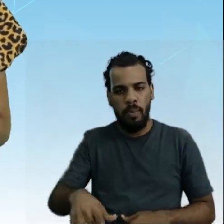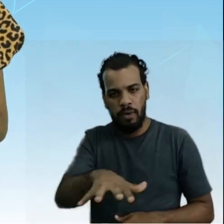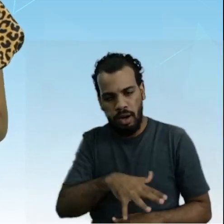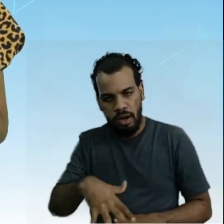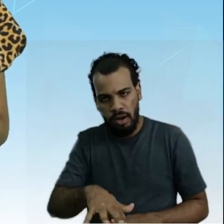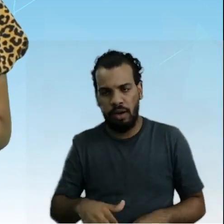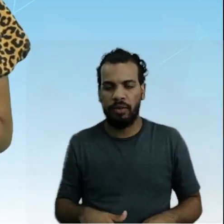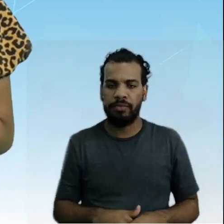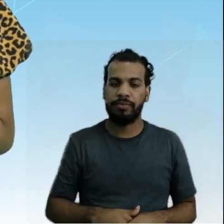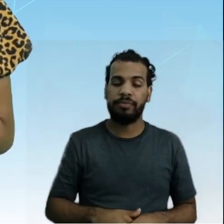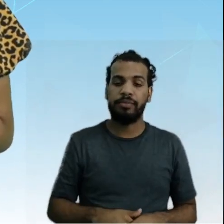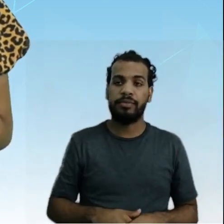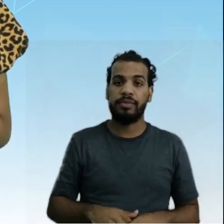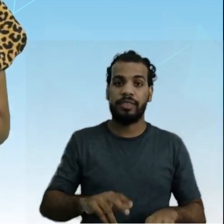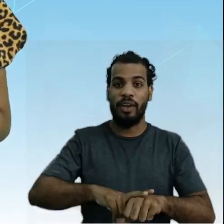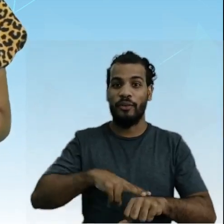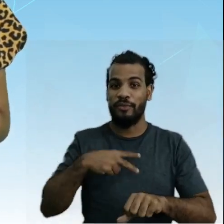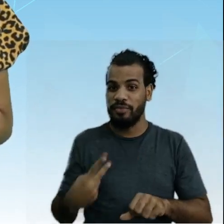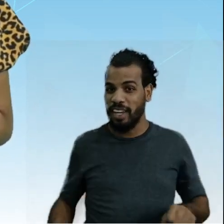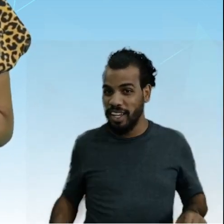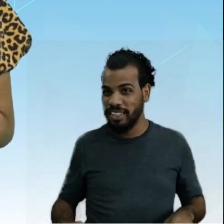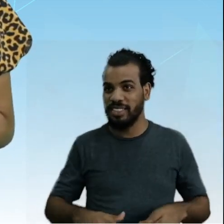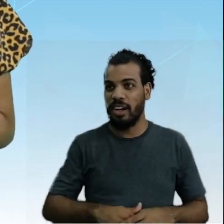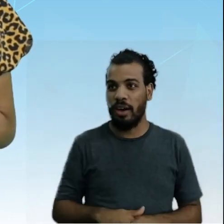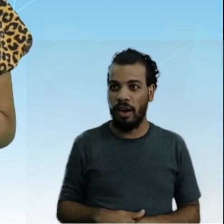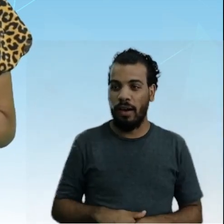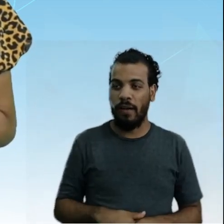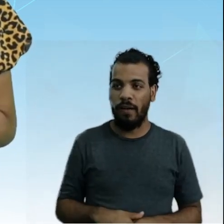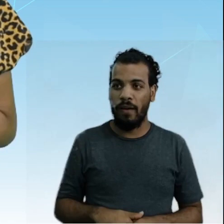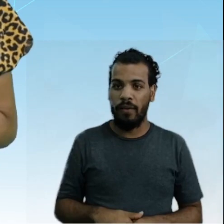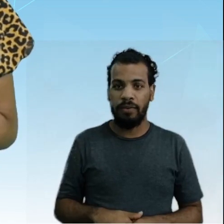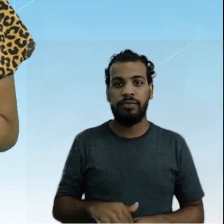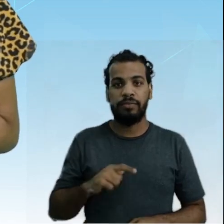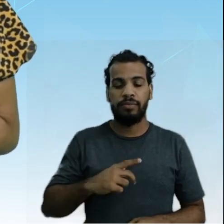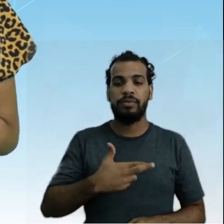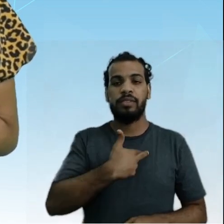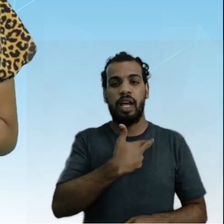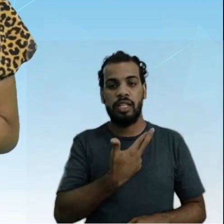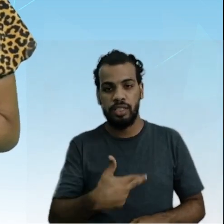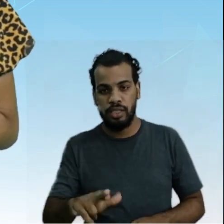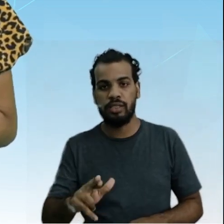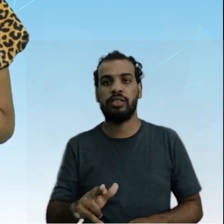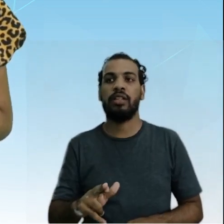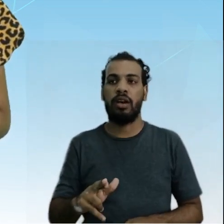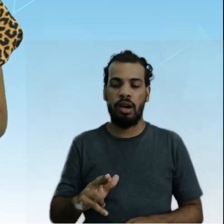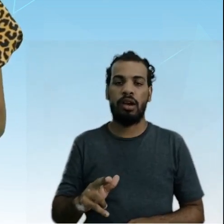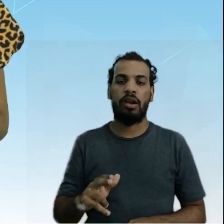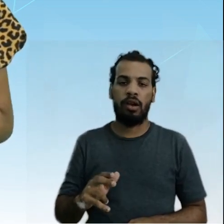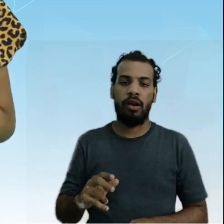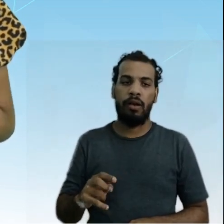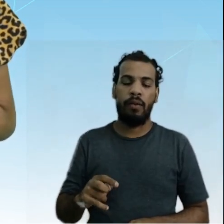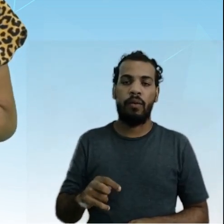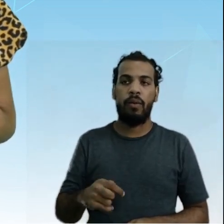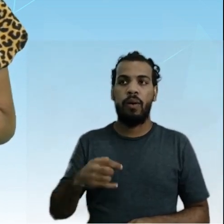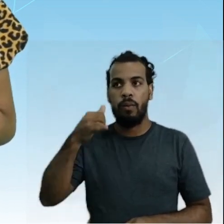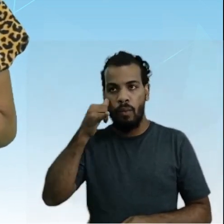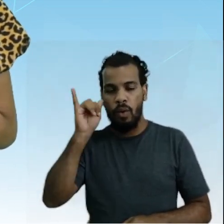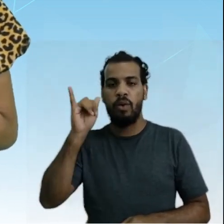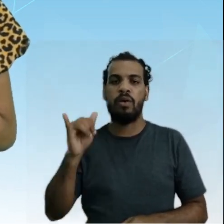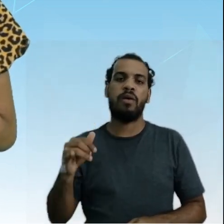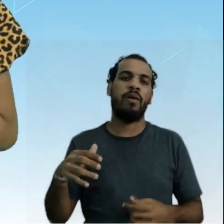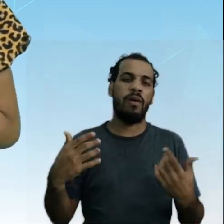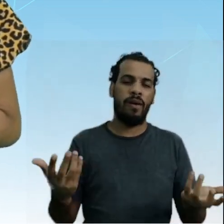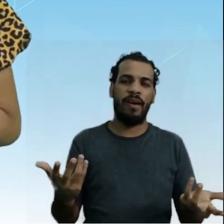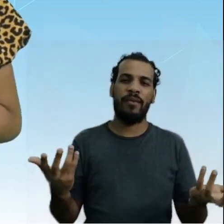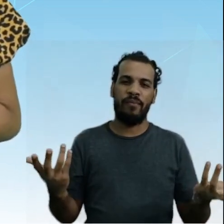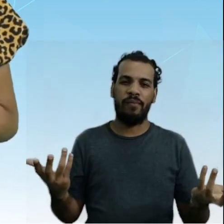Sertão, Arco Isso. Verde, quem mais? A gente falou sobre religiões, O boi, espiritualidade. o